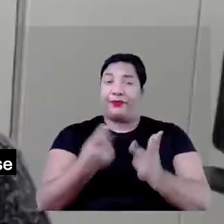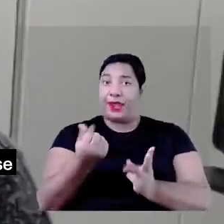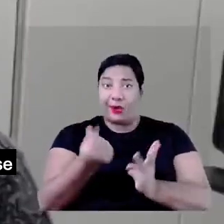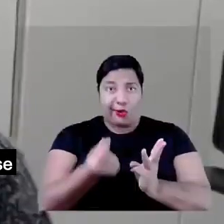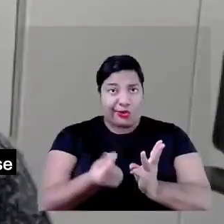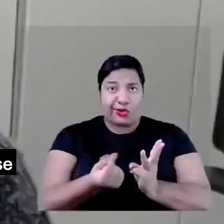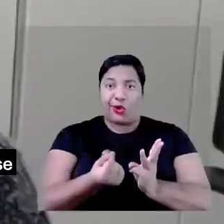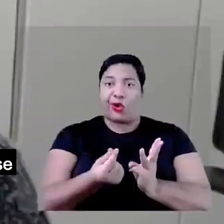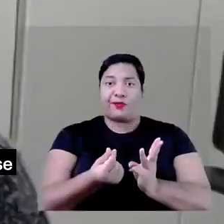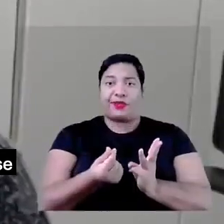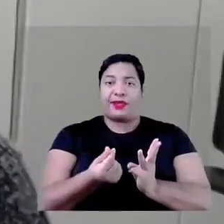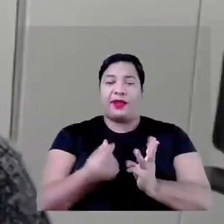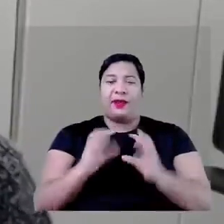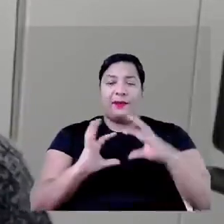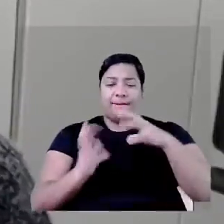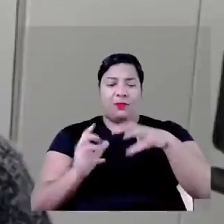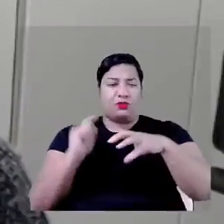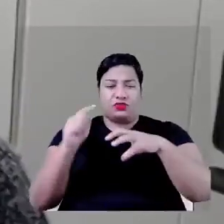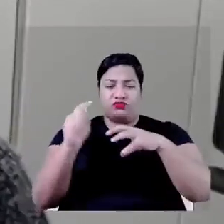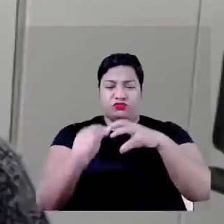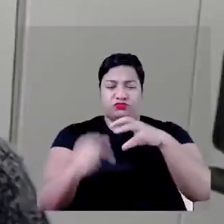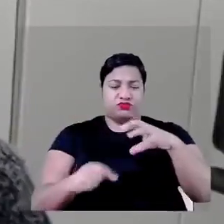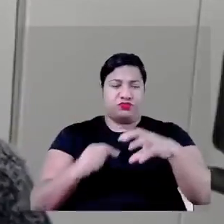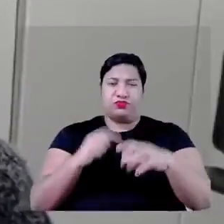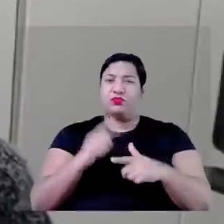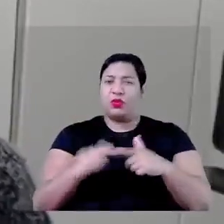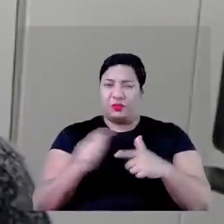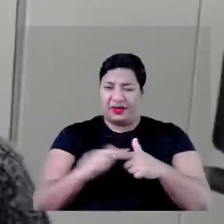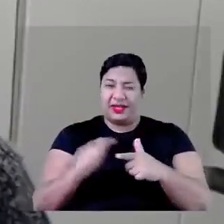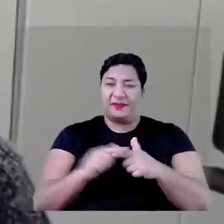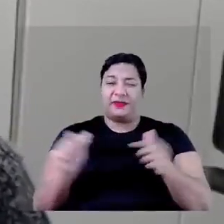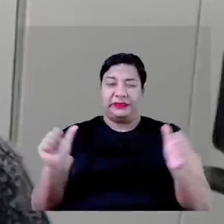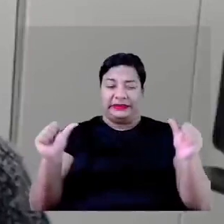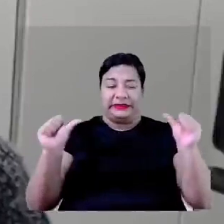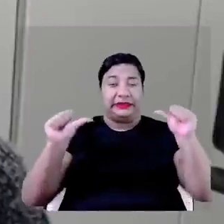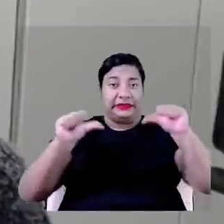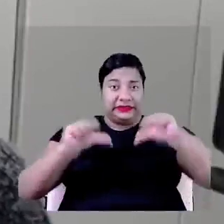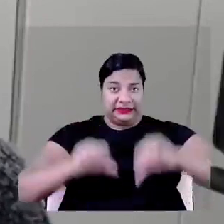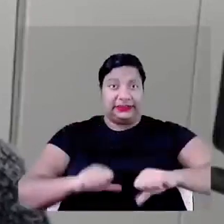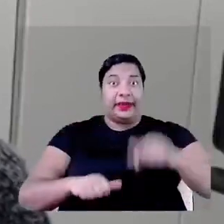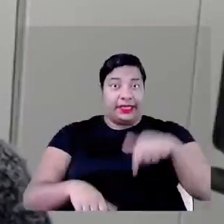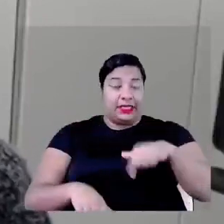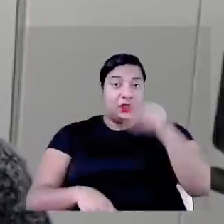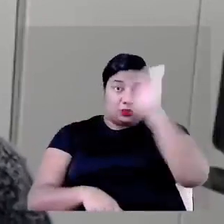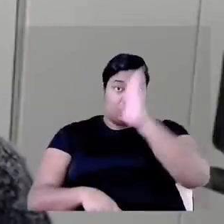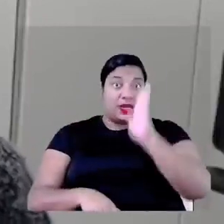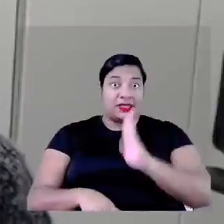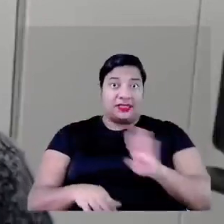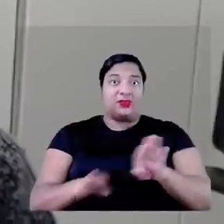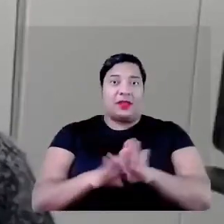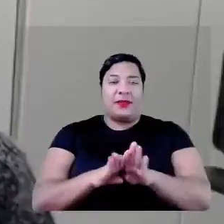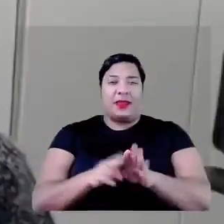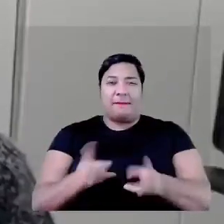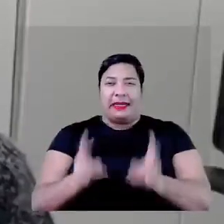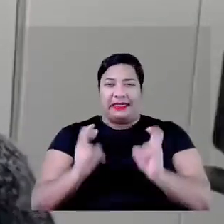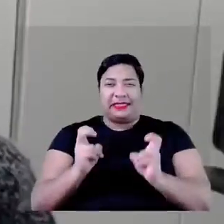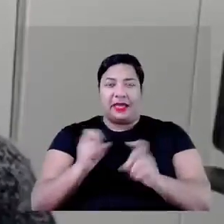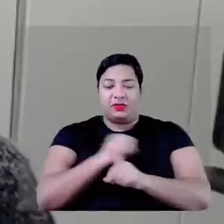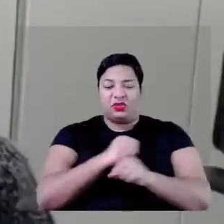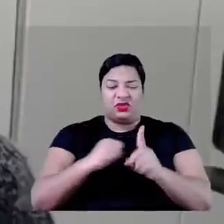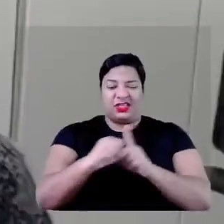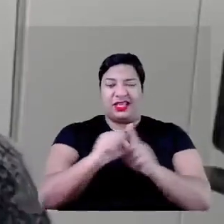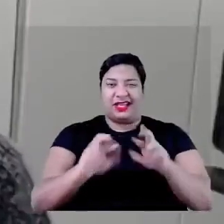E no caso do Brasil, essa crise ela é bastante evidenciada em termos de desigualdades sociais, em termos